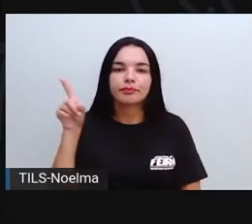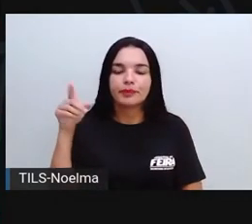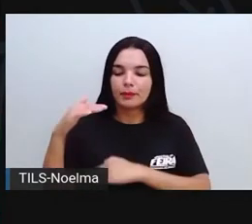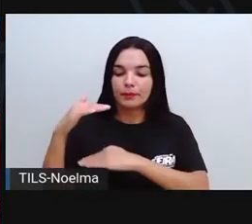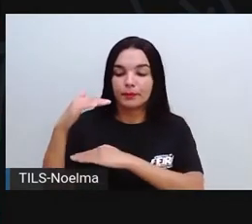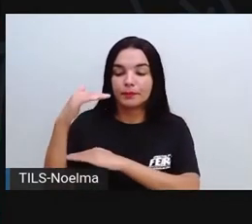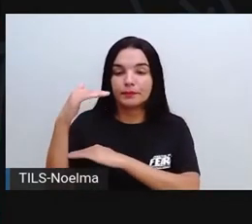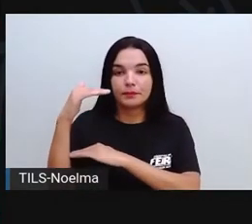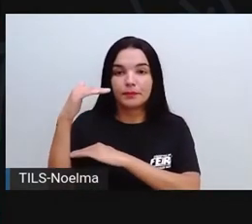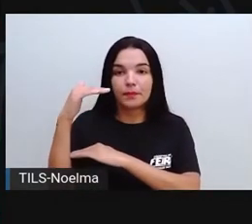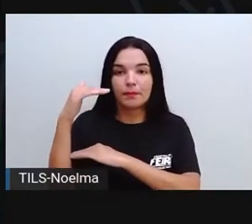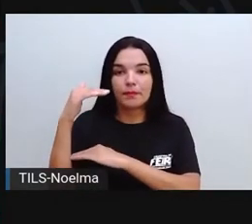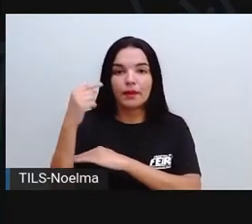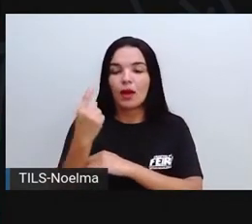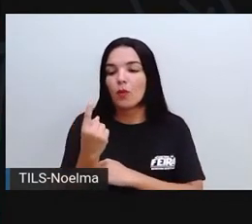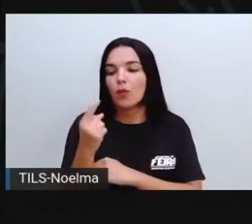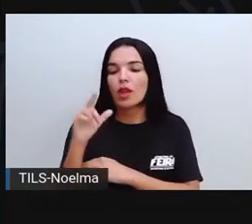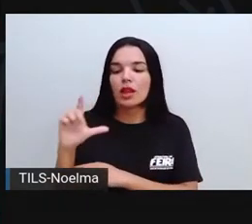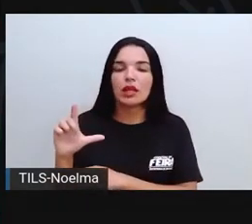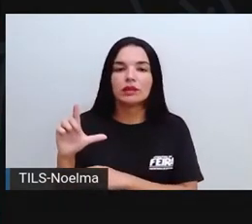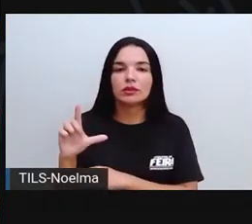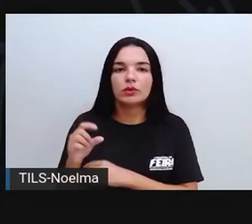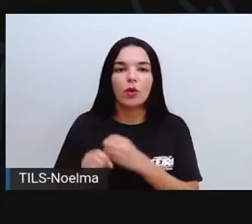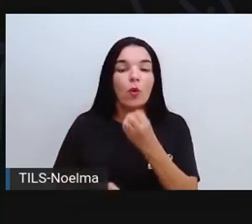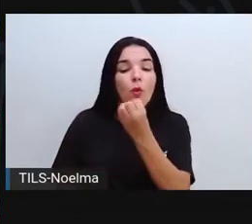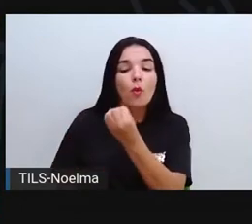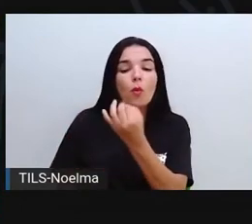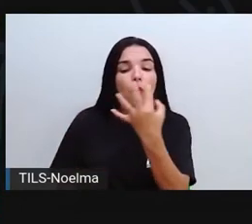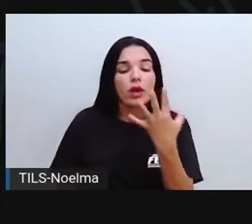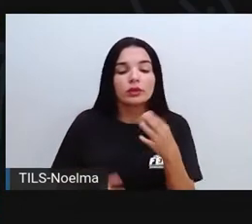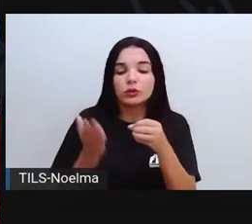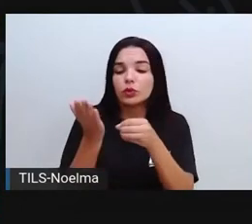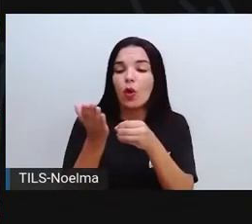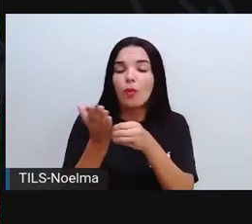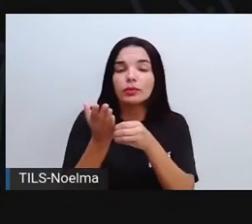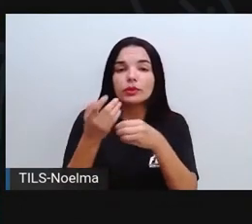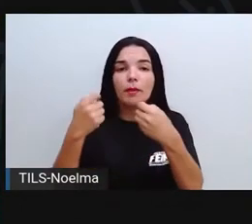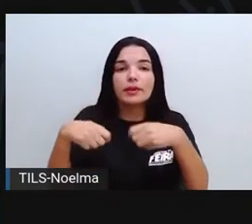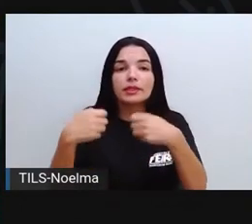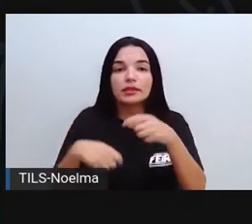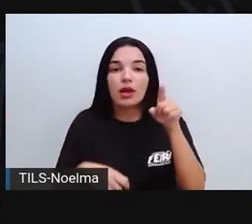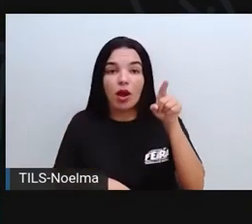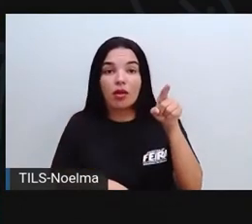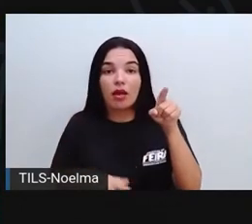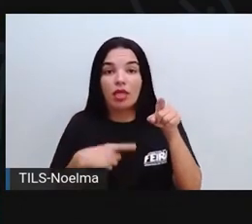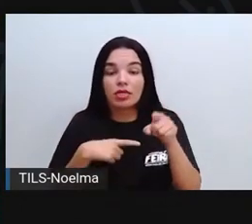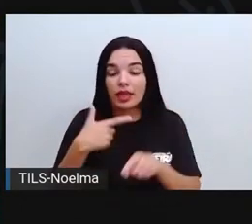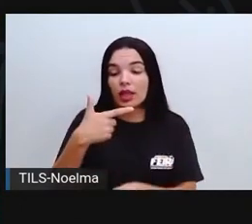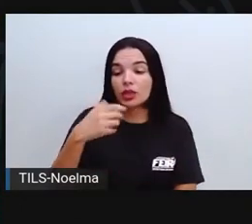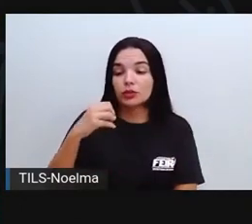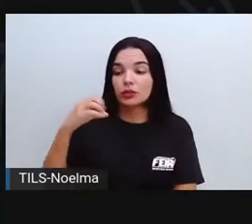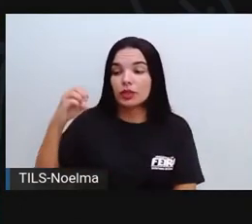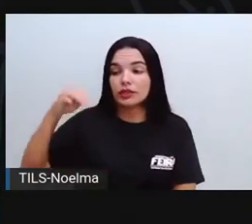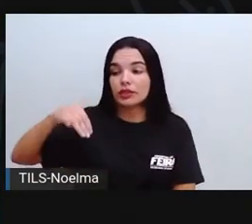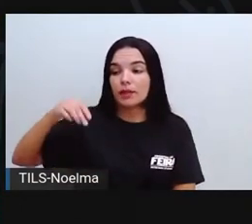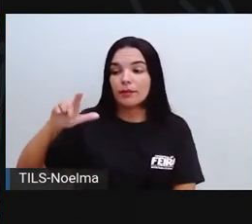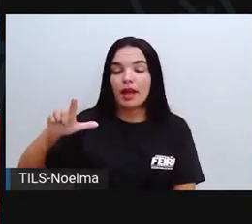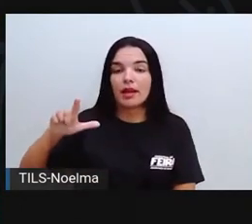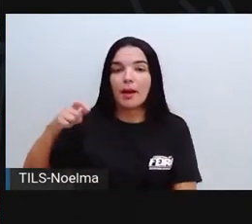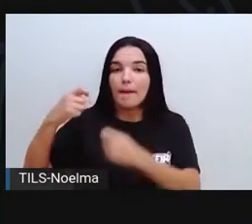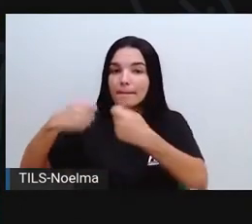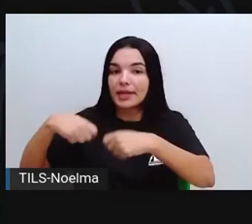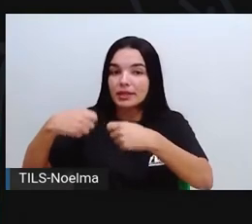vasilha essa jarra aqui um litro quantos desses copinhos aqui Esse copinho ele tem 200 ml a gente precisa